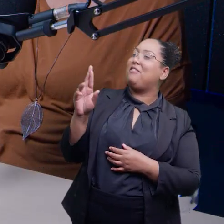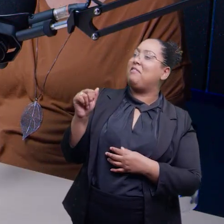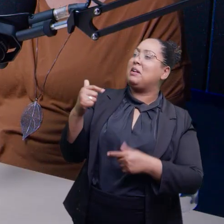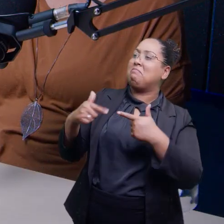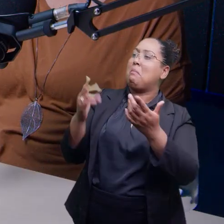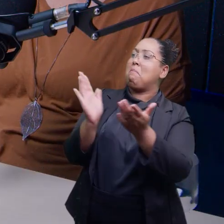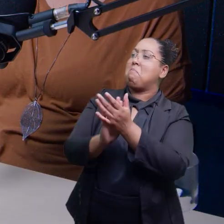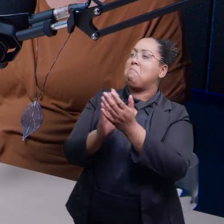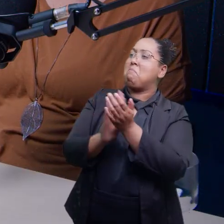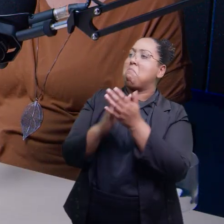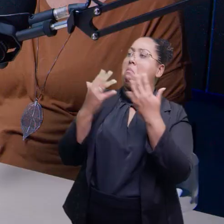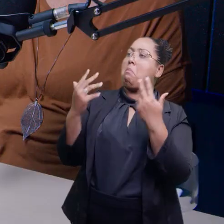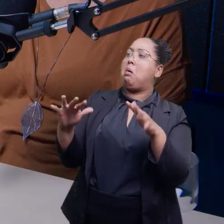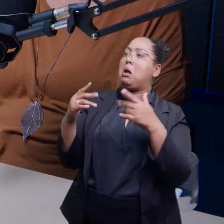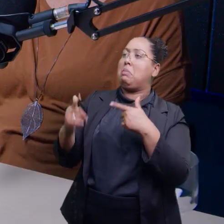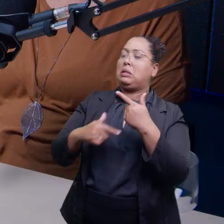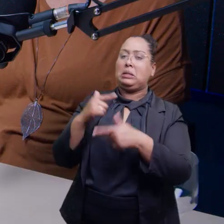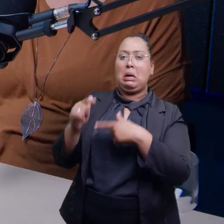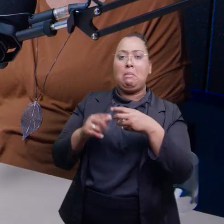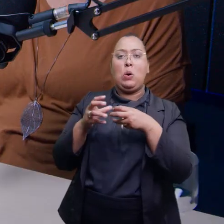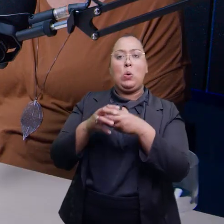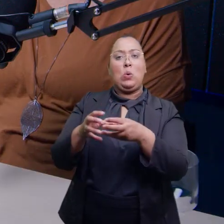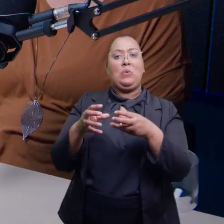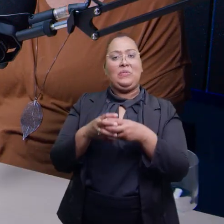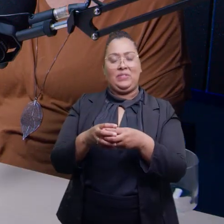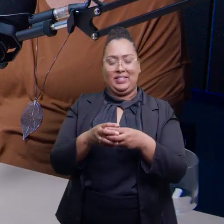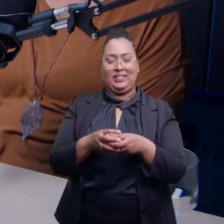trabalho que vocês fazem, né, no Conviver.